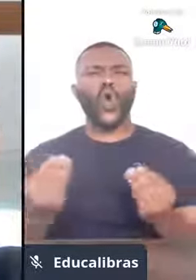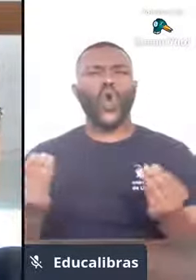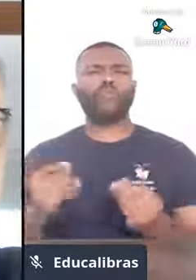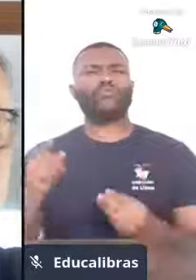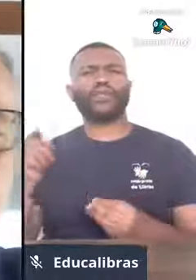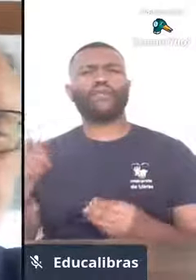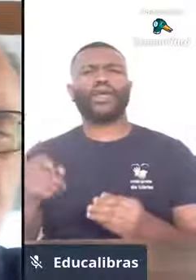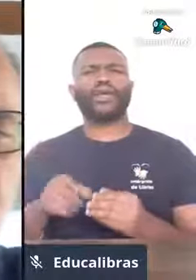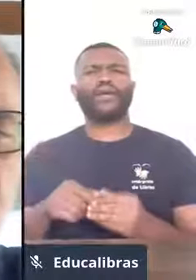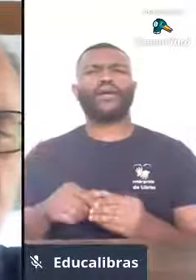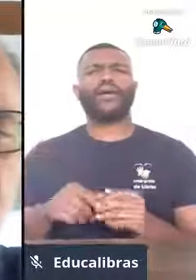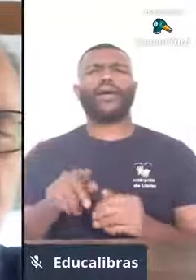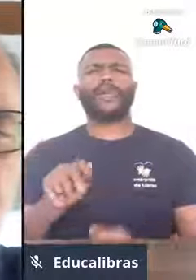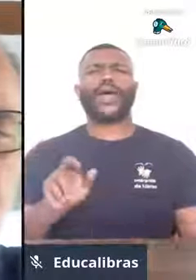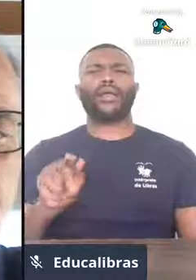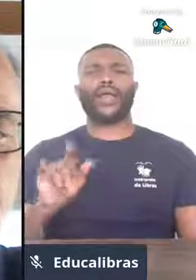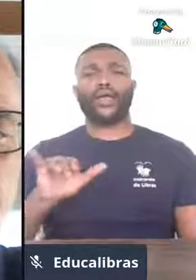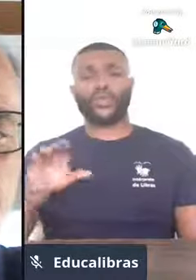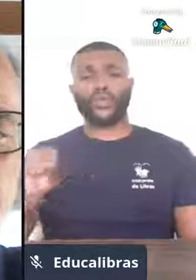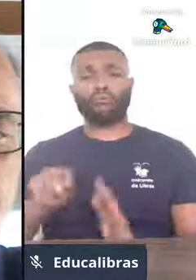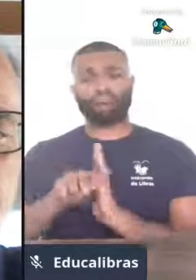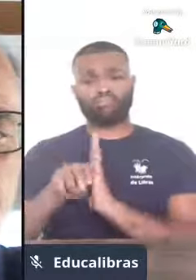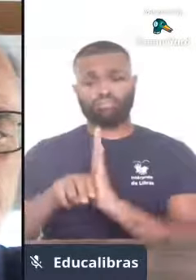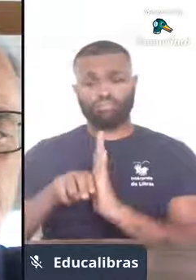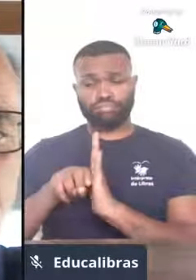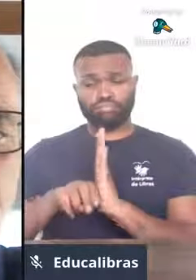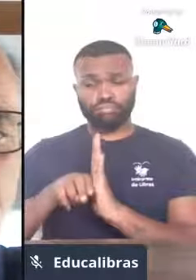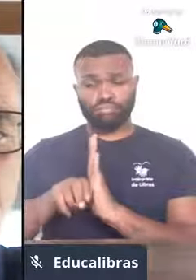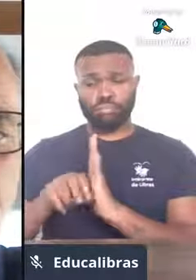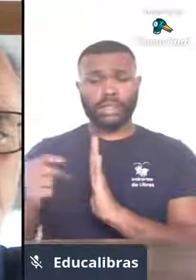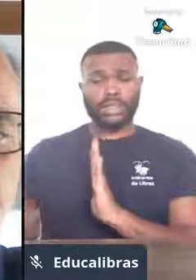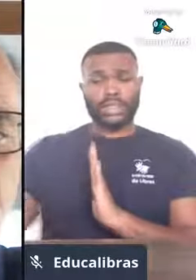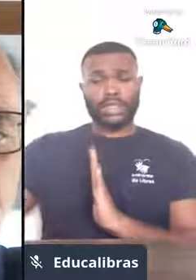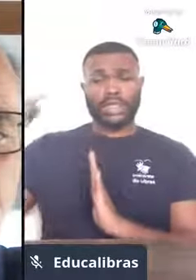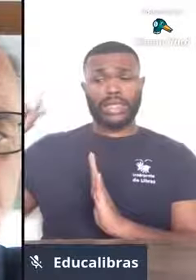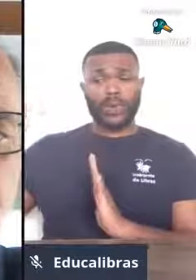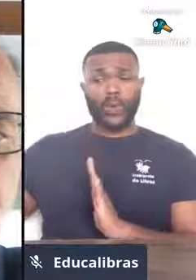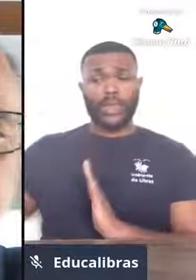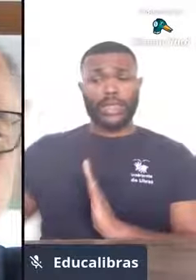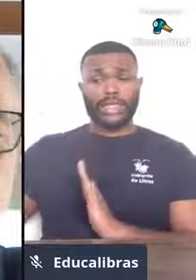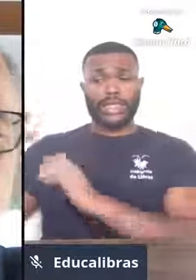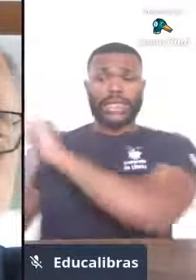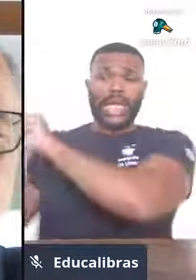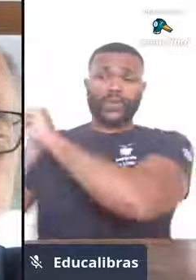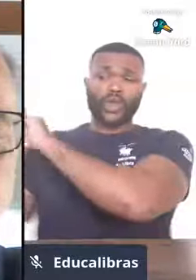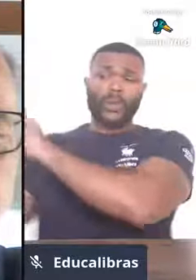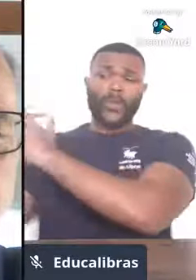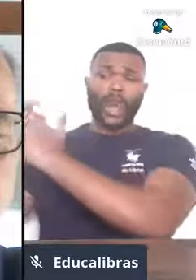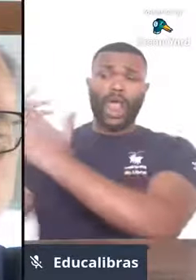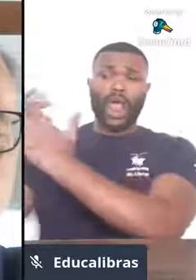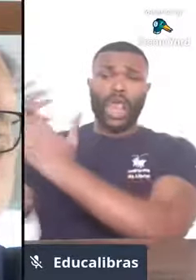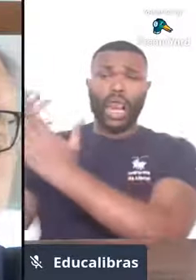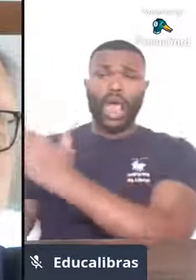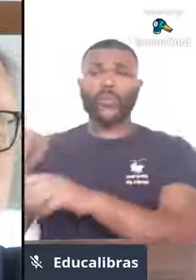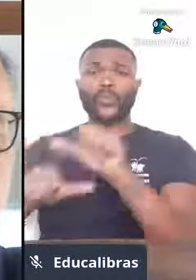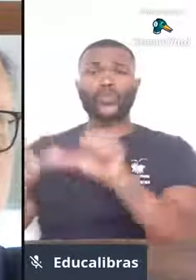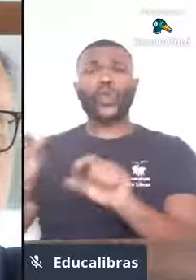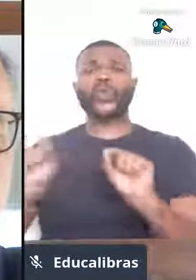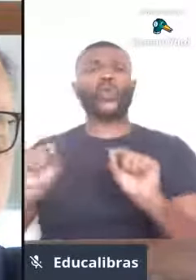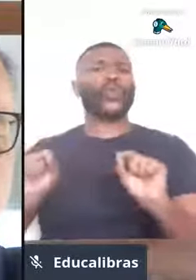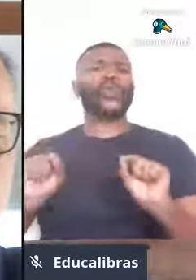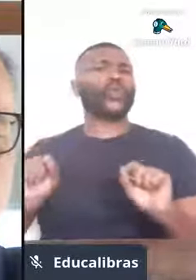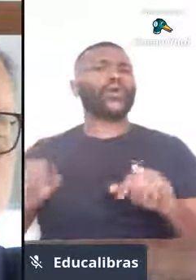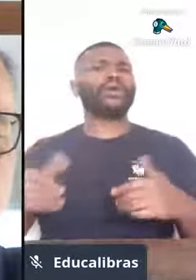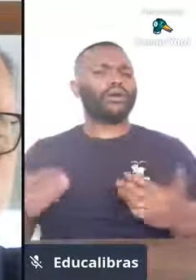lá atrás e agora, 15 anos depois da secretaria, o que mudou? O que dá para a gente acreditar a